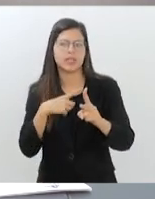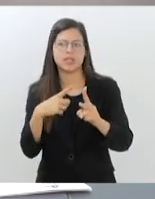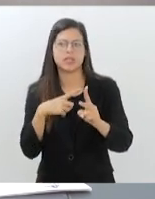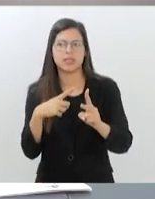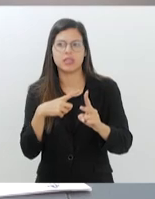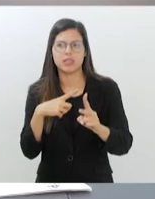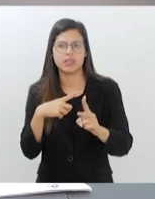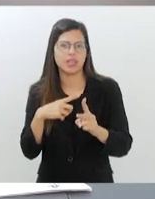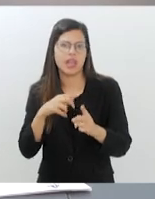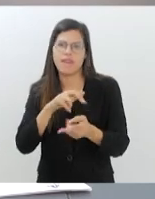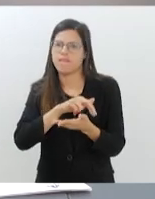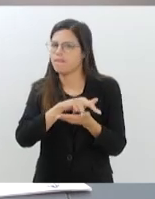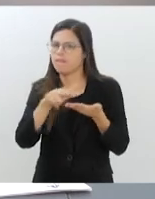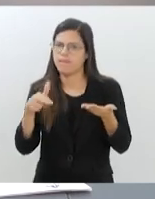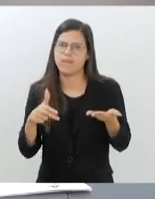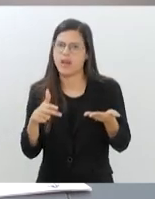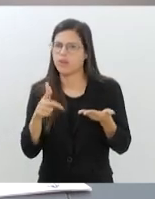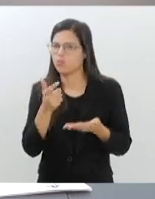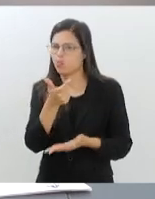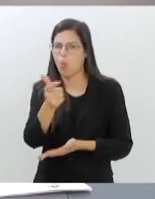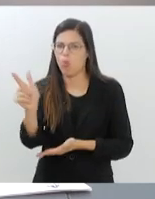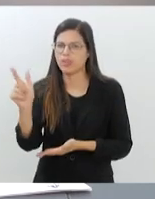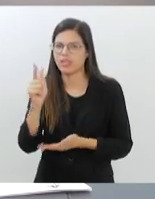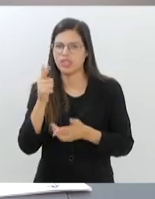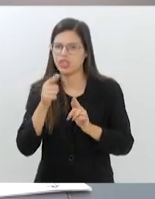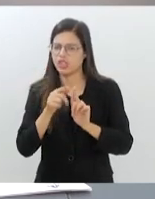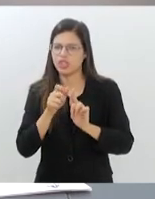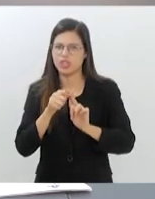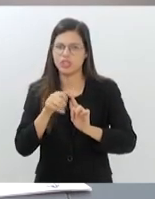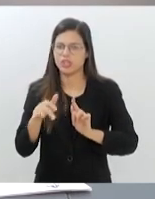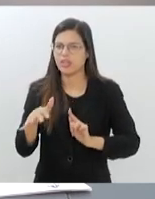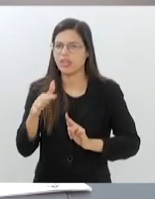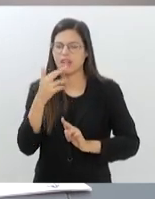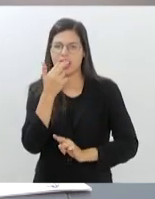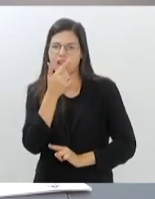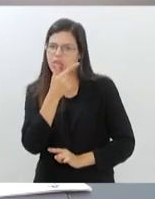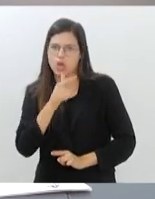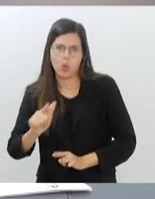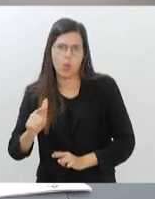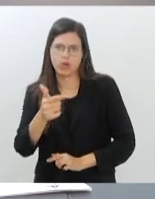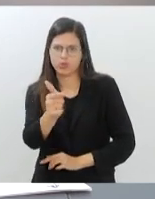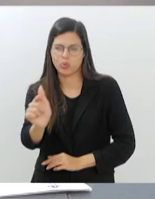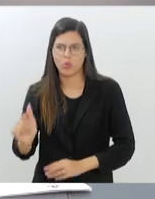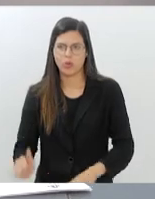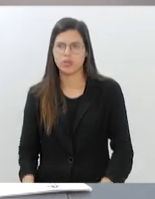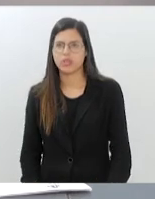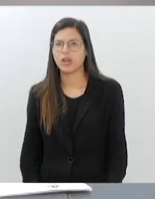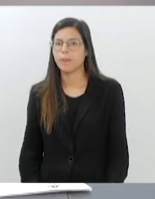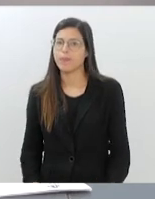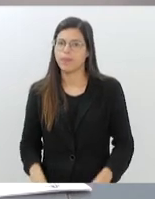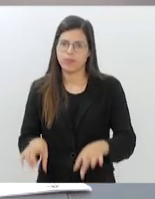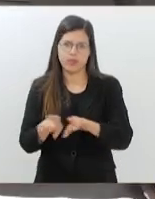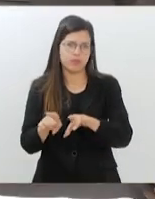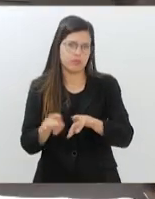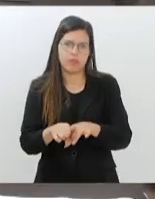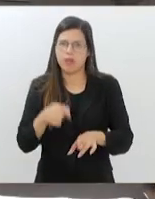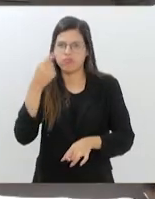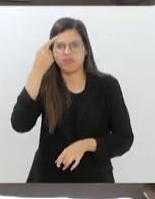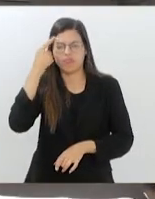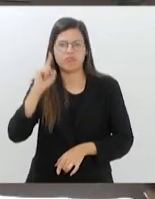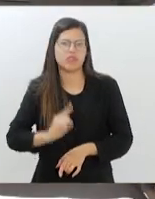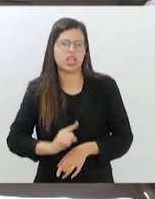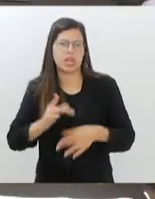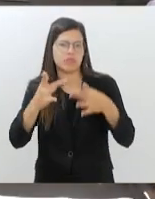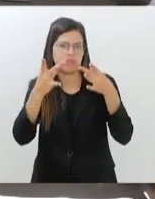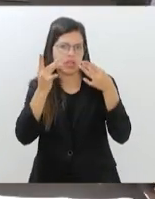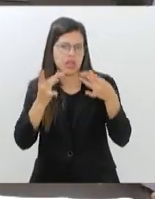nagô em banto enfim eu e eu não sei eu não tenho eu também confesso que não sei esse detalhe assim o que o que a